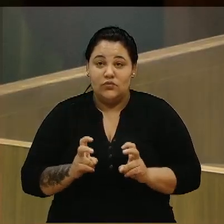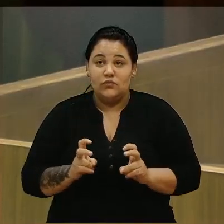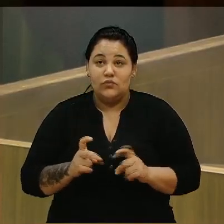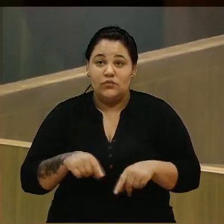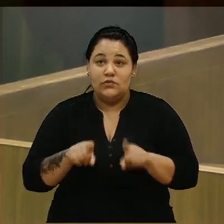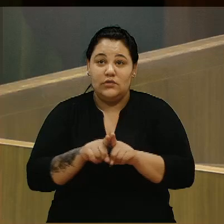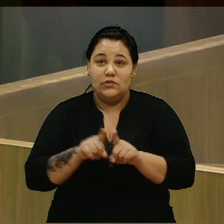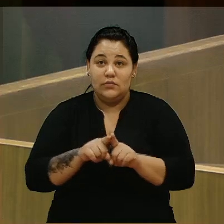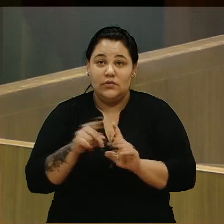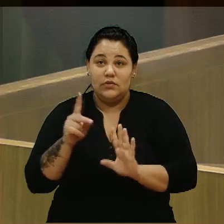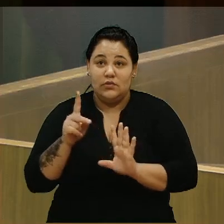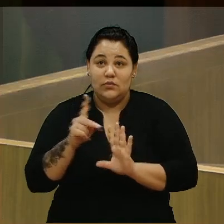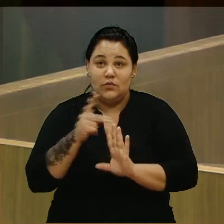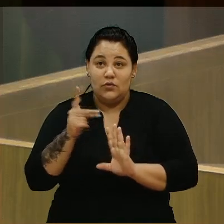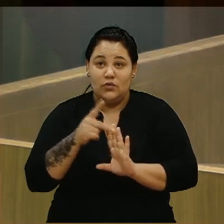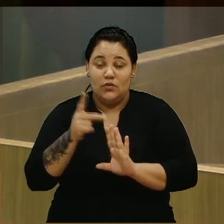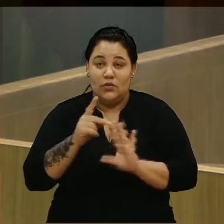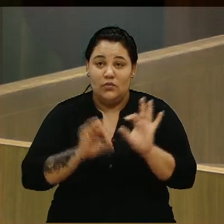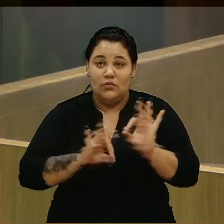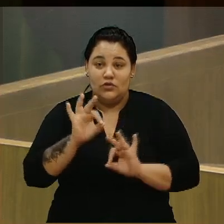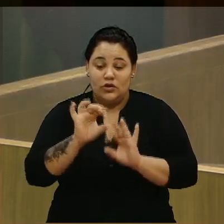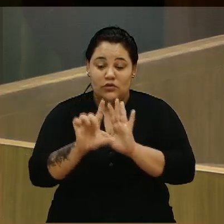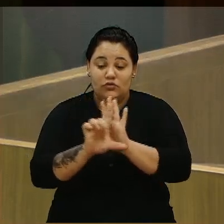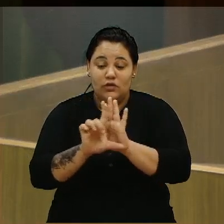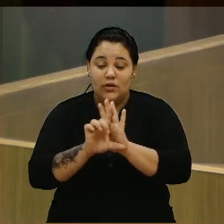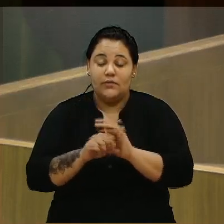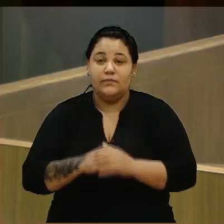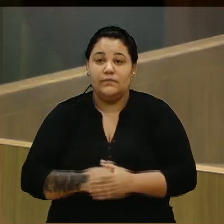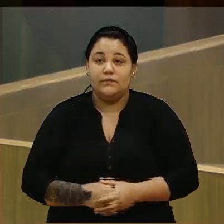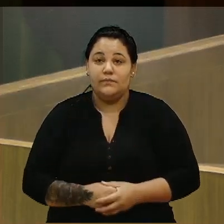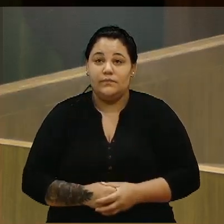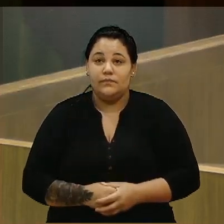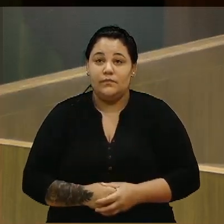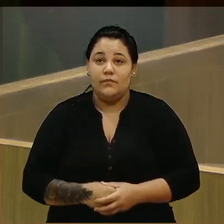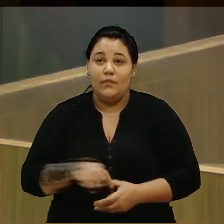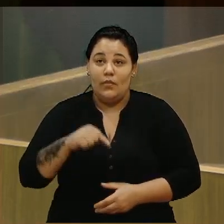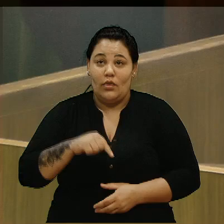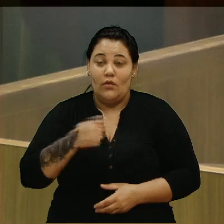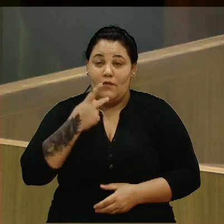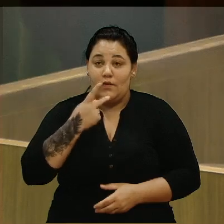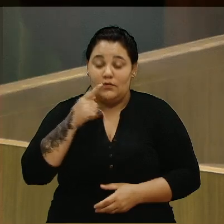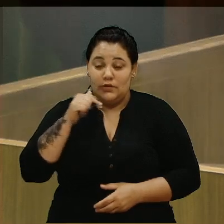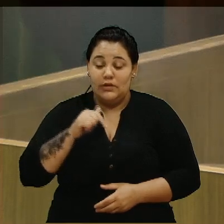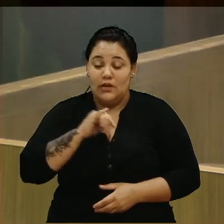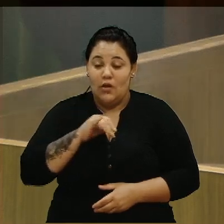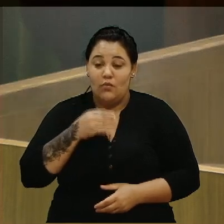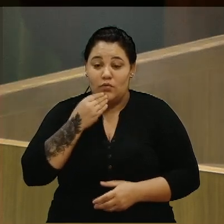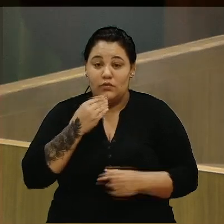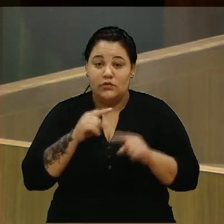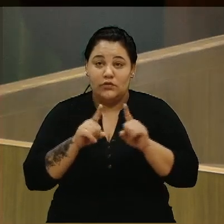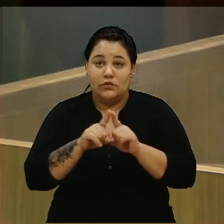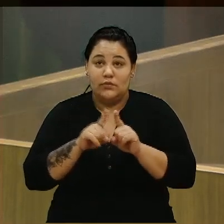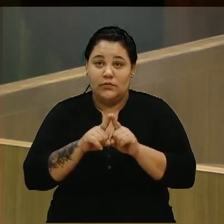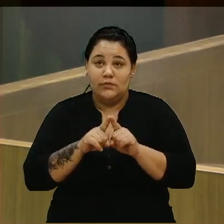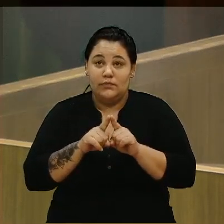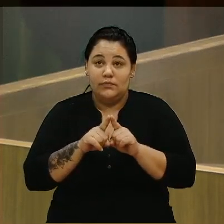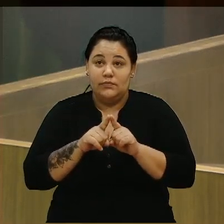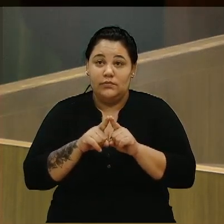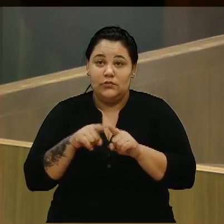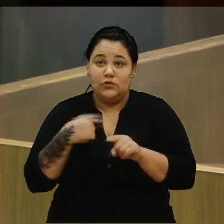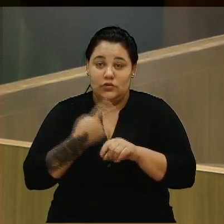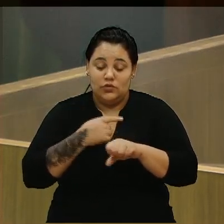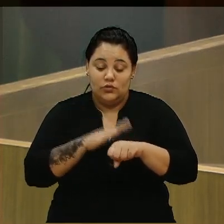protocolo de projetos de lei. Eu estou falando aqui da possibilidade, né? Nós estamos conversando